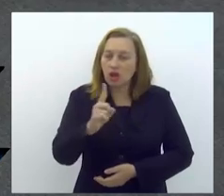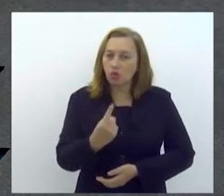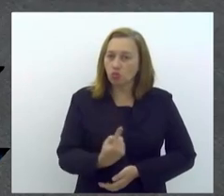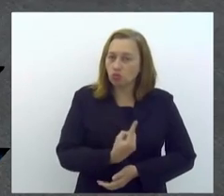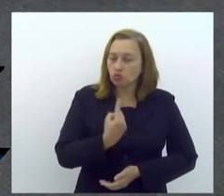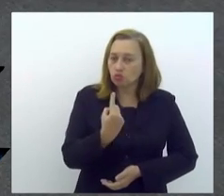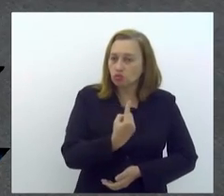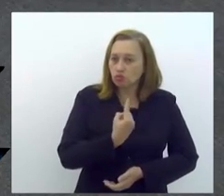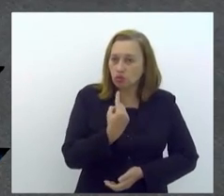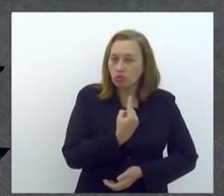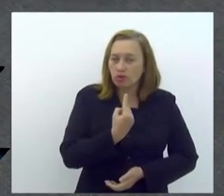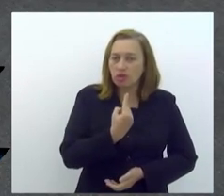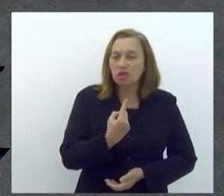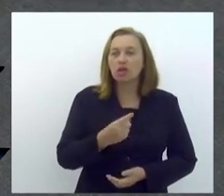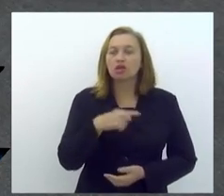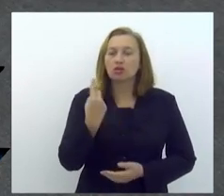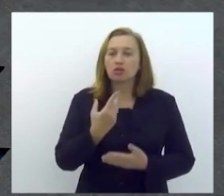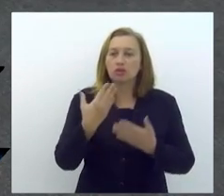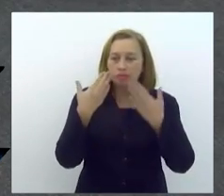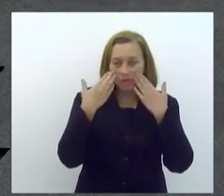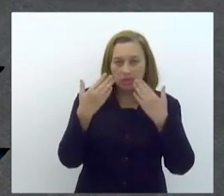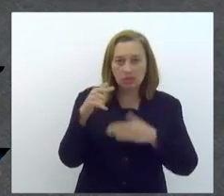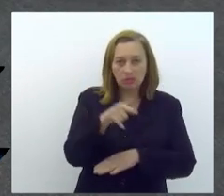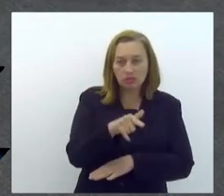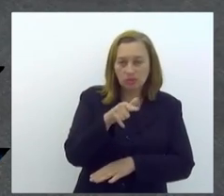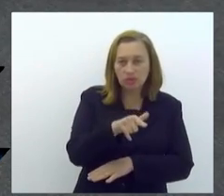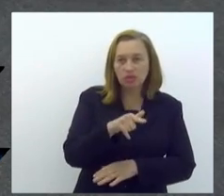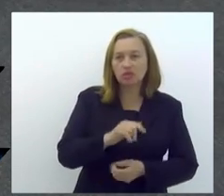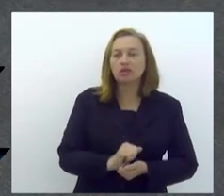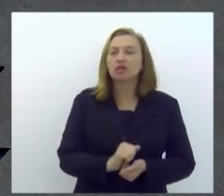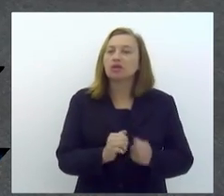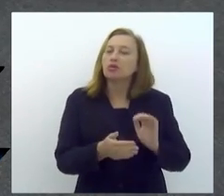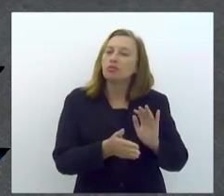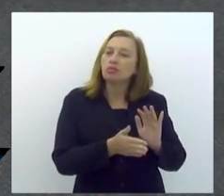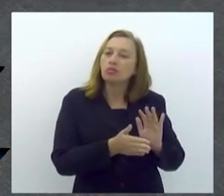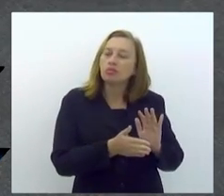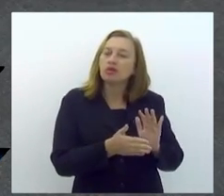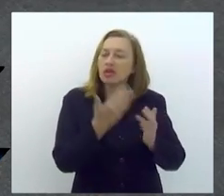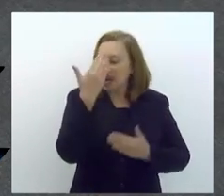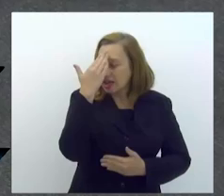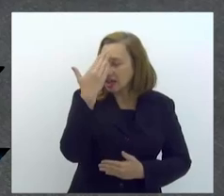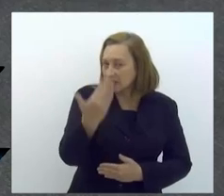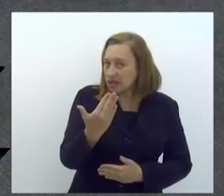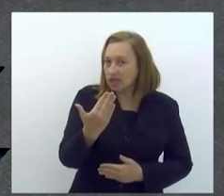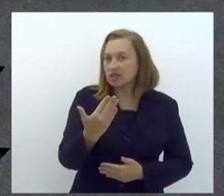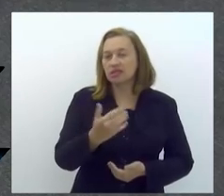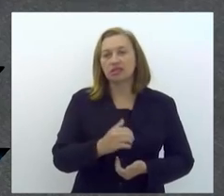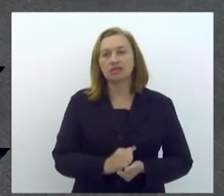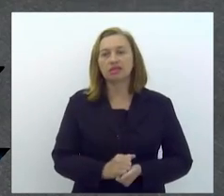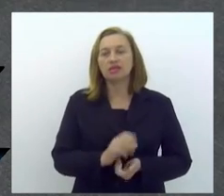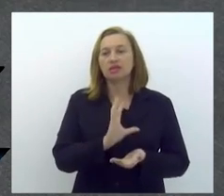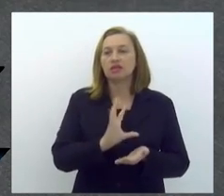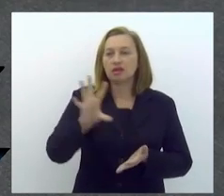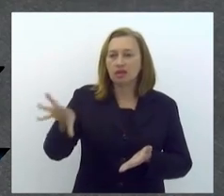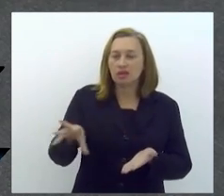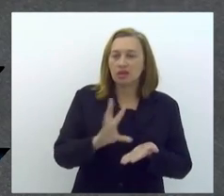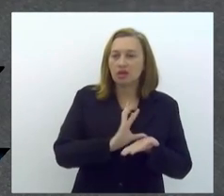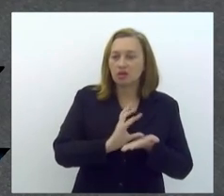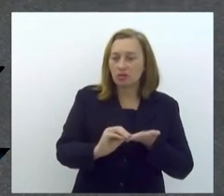que a gente apresenta aqui apresentou e agradece ter sido colocado em Pauta